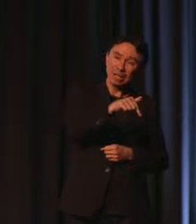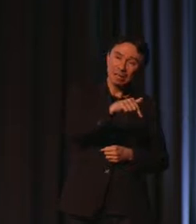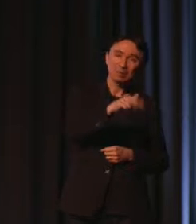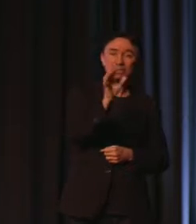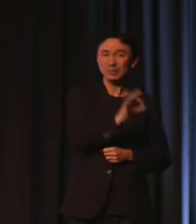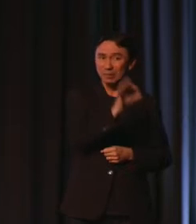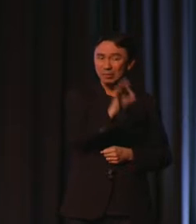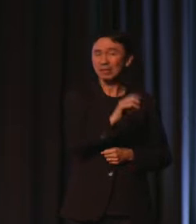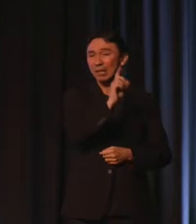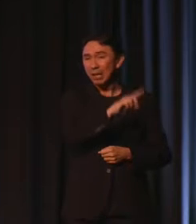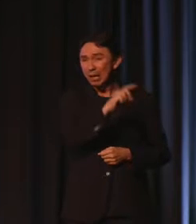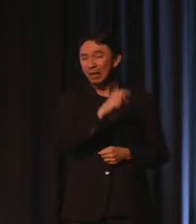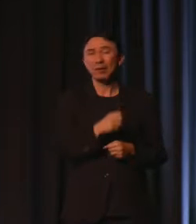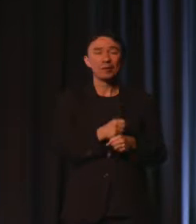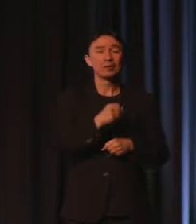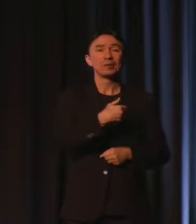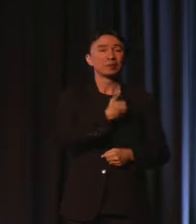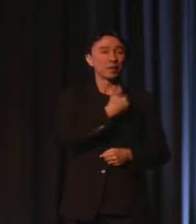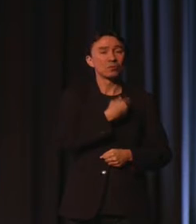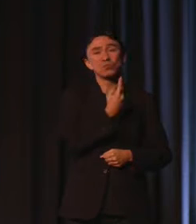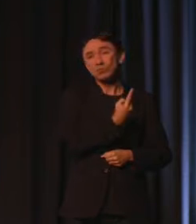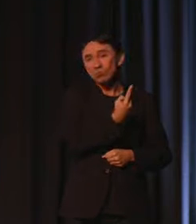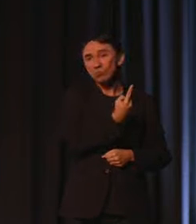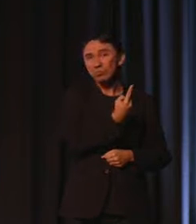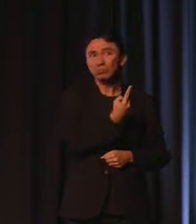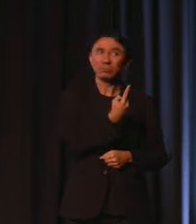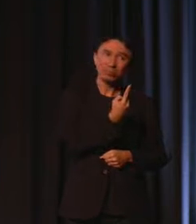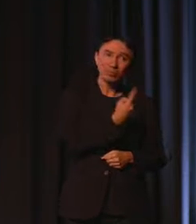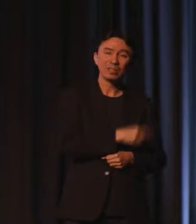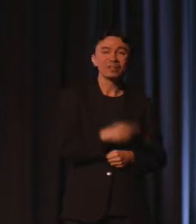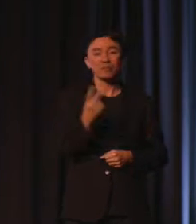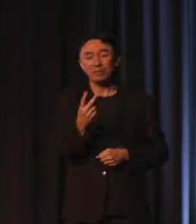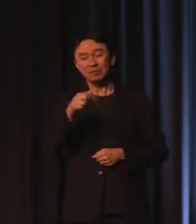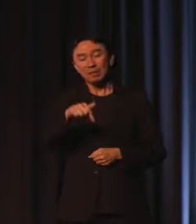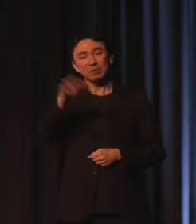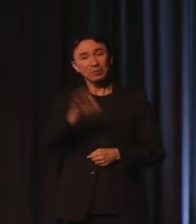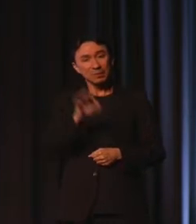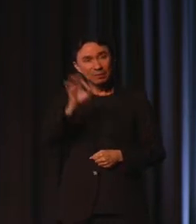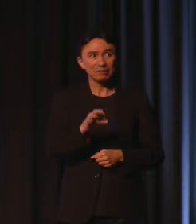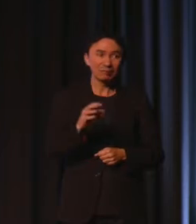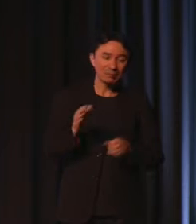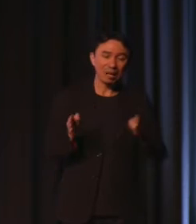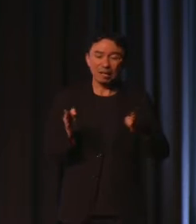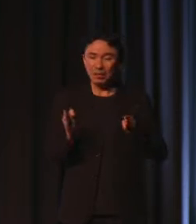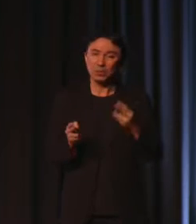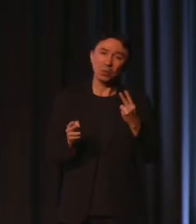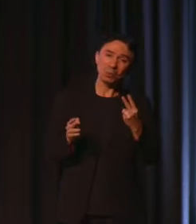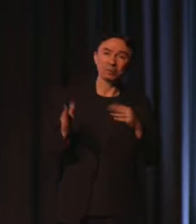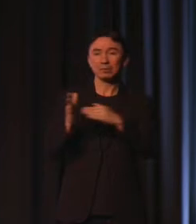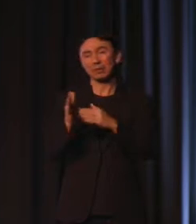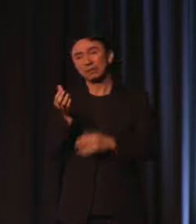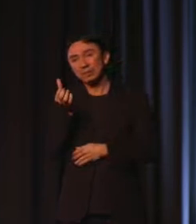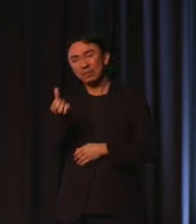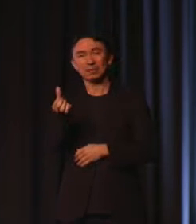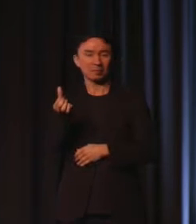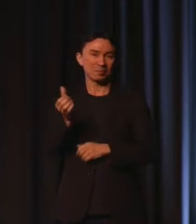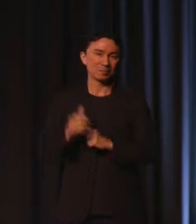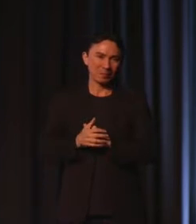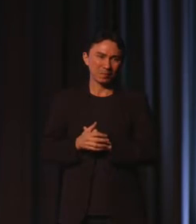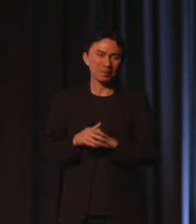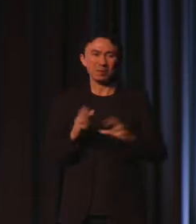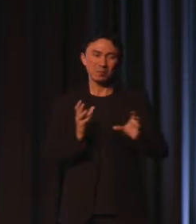entre 2 e 6 anos. Quando você olha essa população que a gente ouviu infantil, 86% fez o diagnóstico